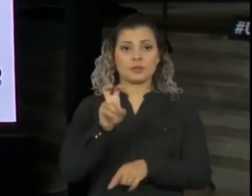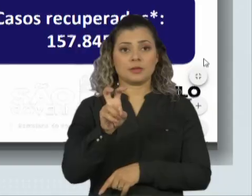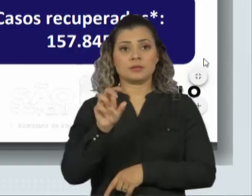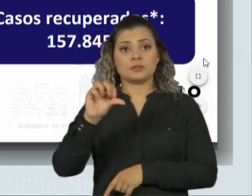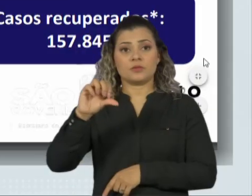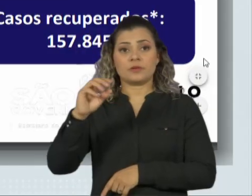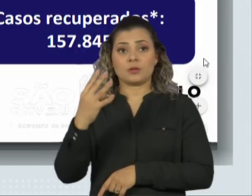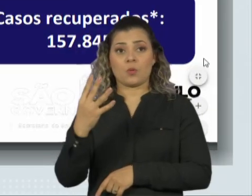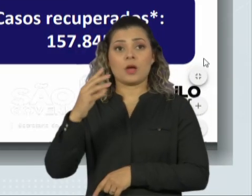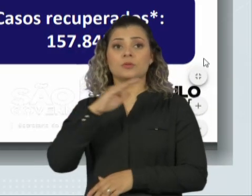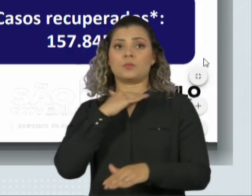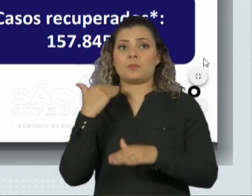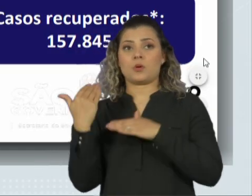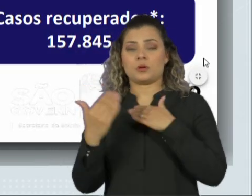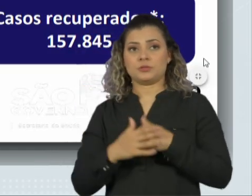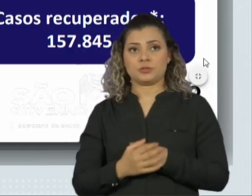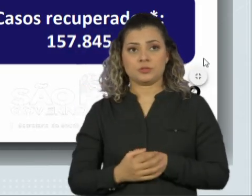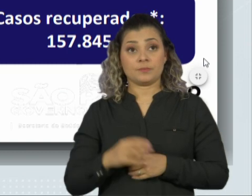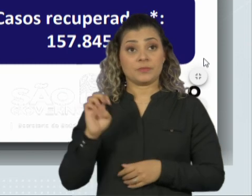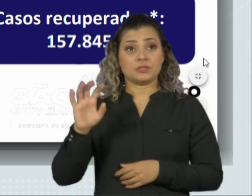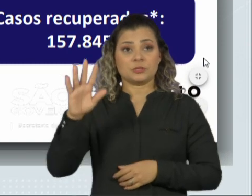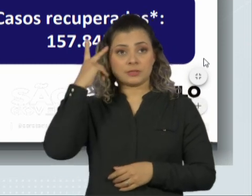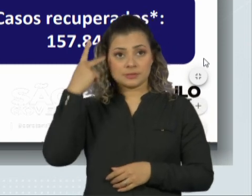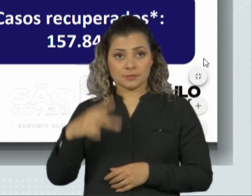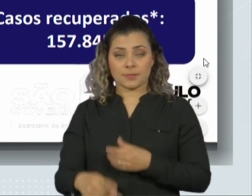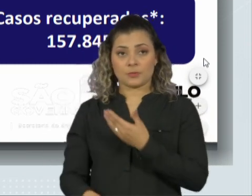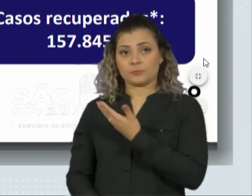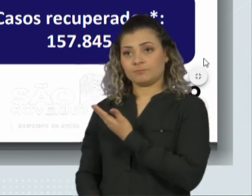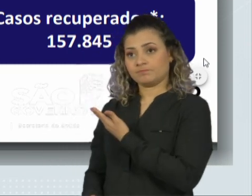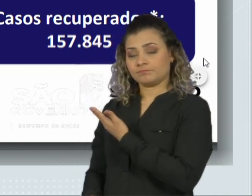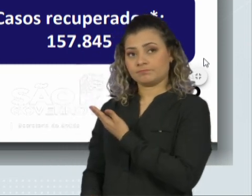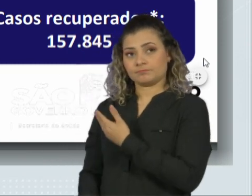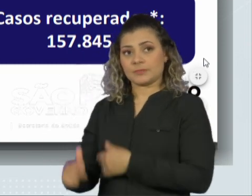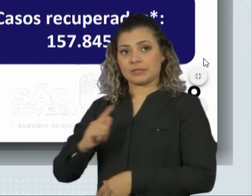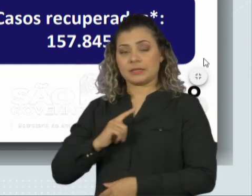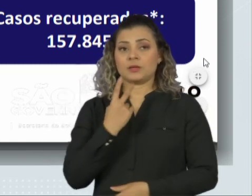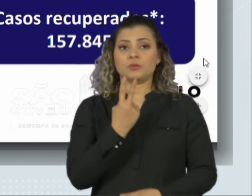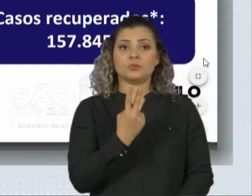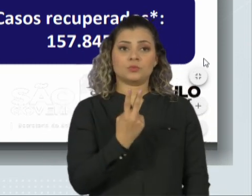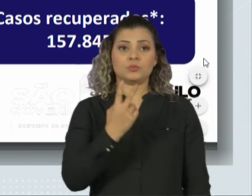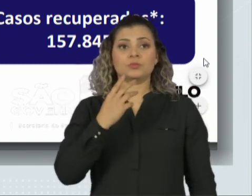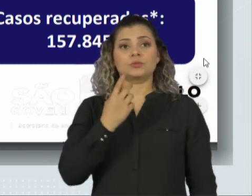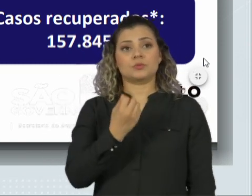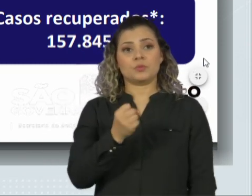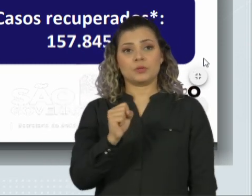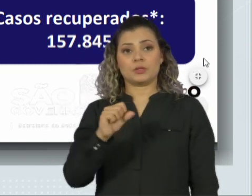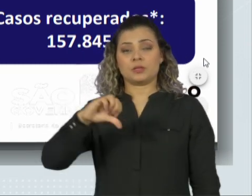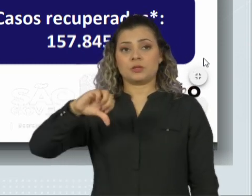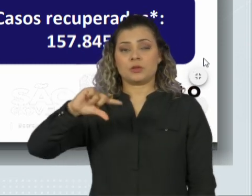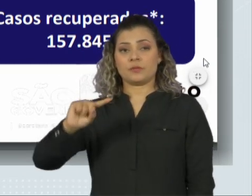59.594 óbitos. No estado de São Paulo, nós estamos com